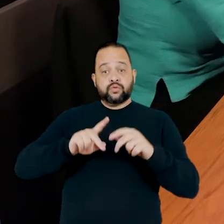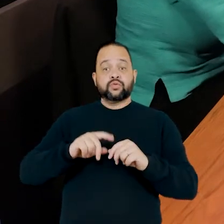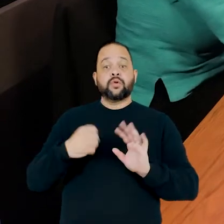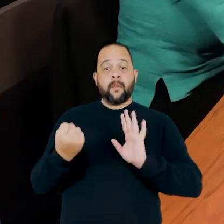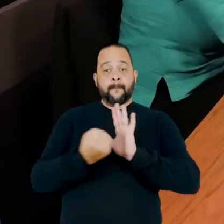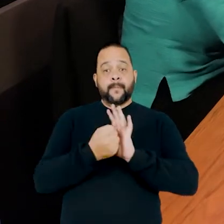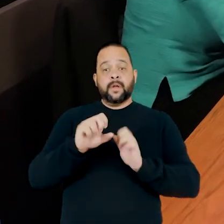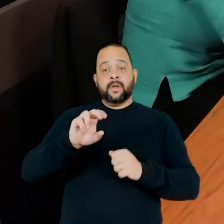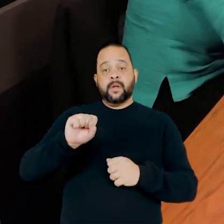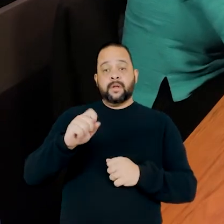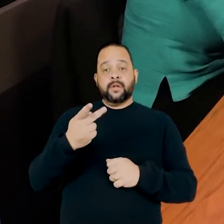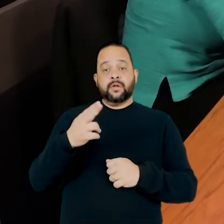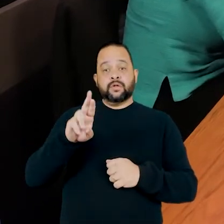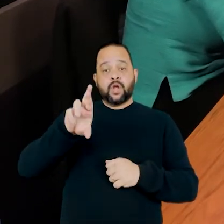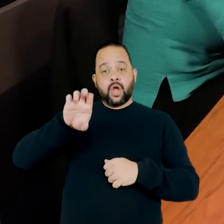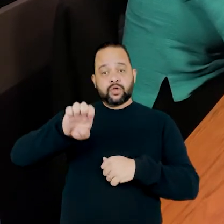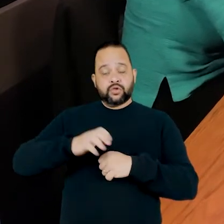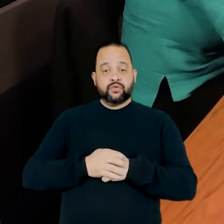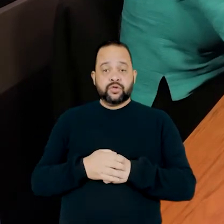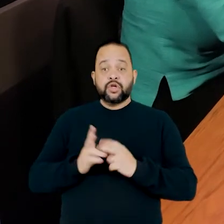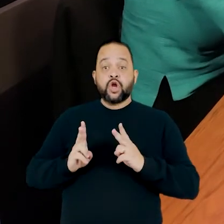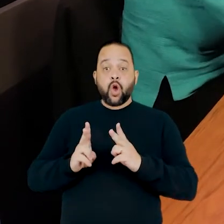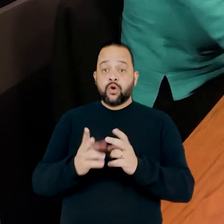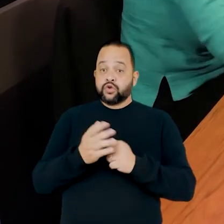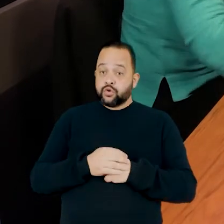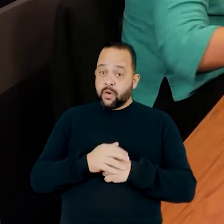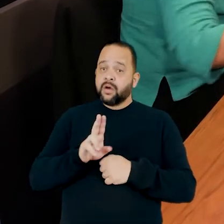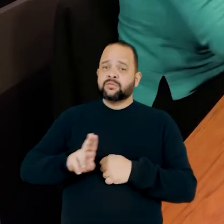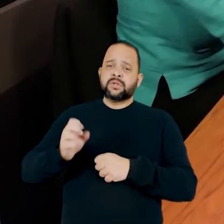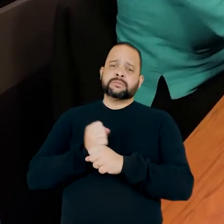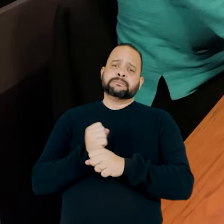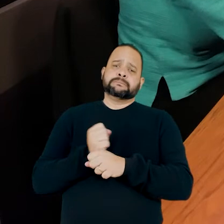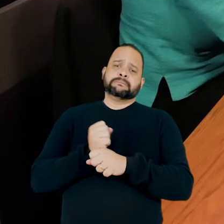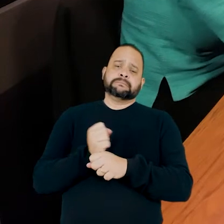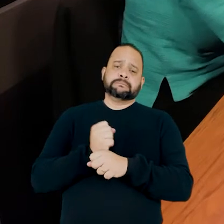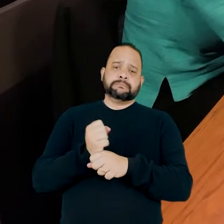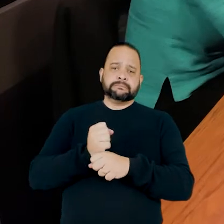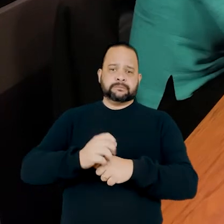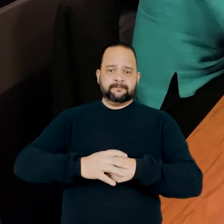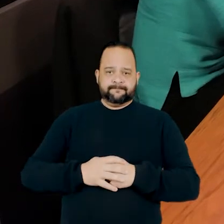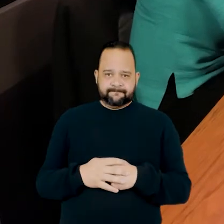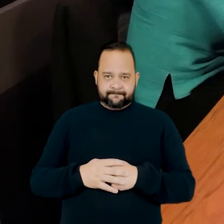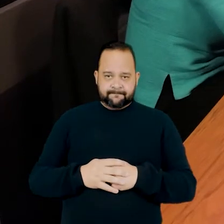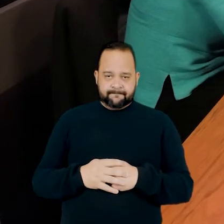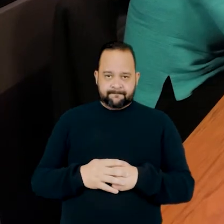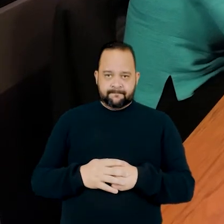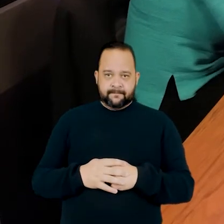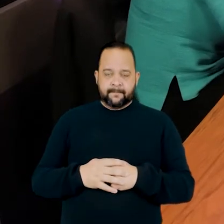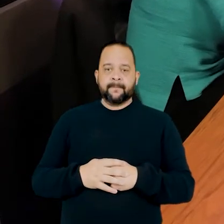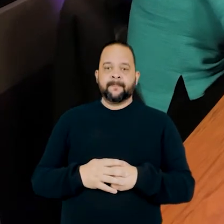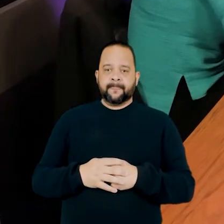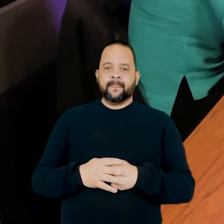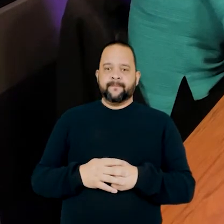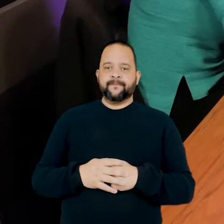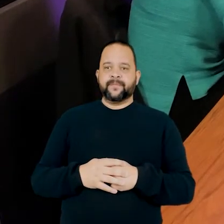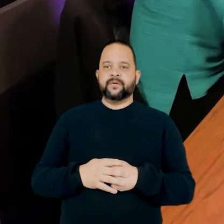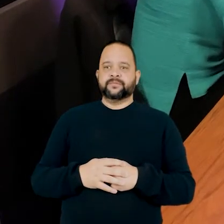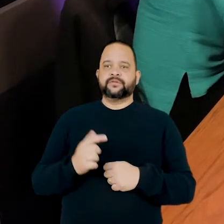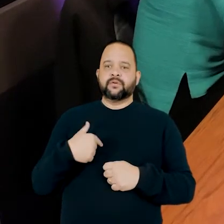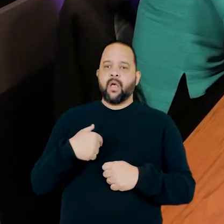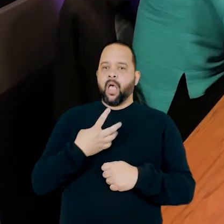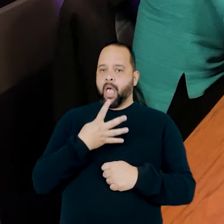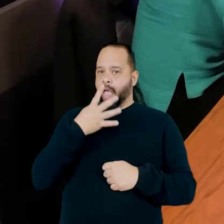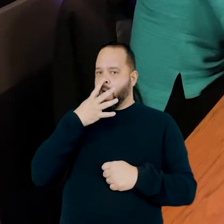O microfone você amassa e continua funcionando. Ele estraga todo por fora e a comunicação continua, né? Então isso é